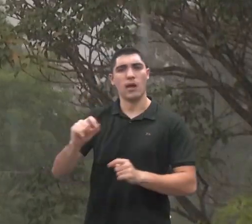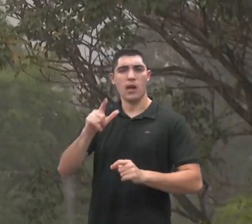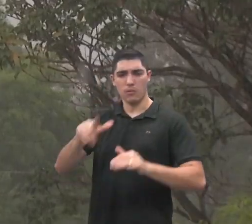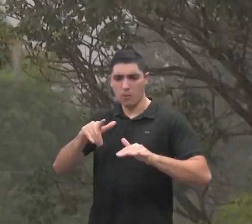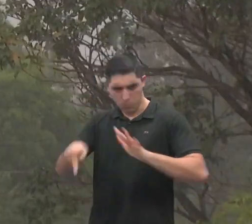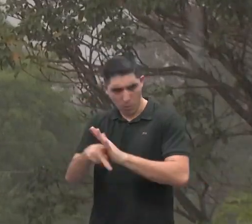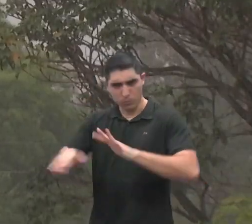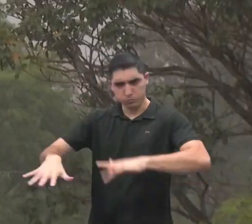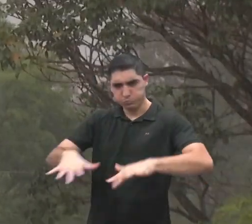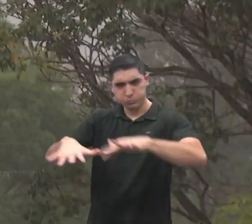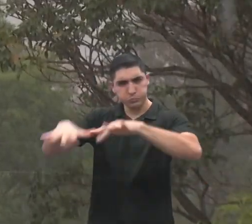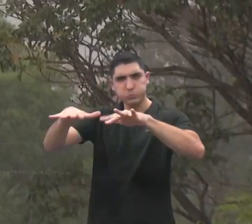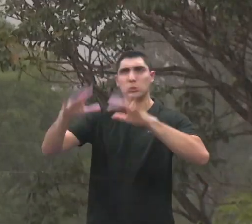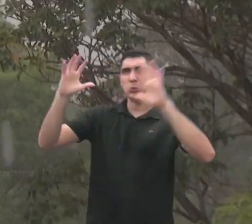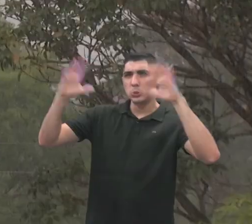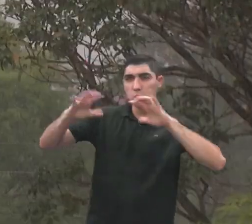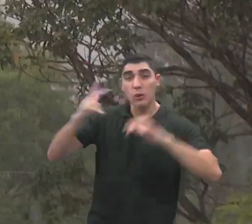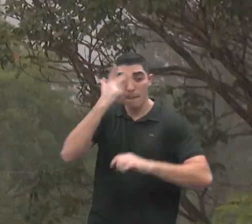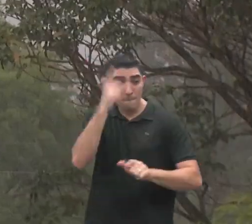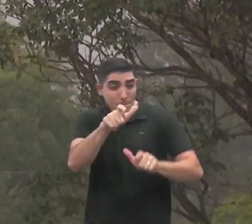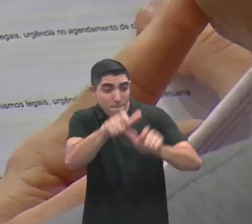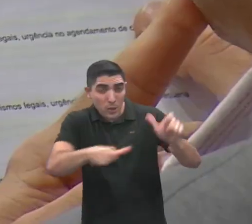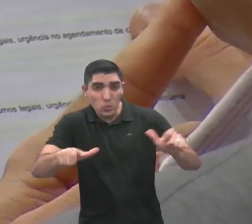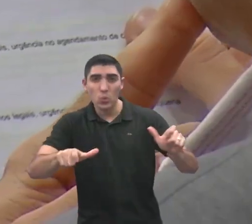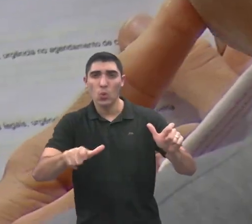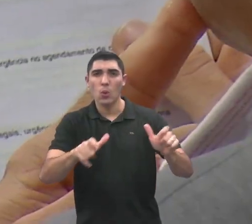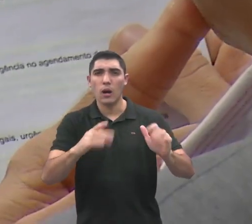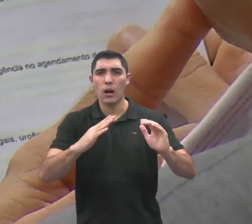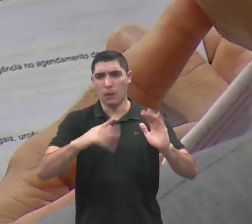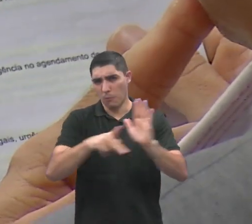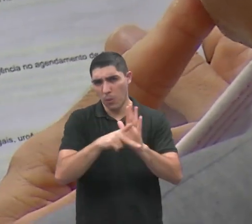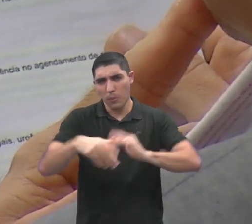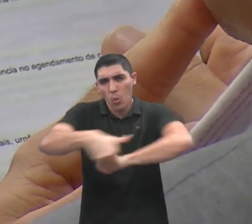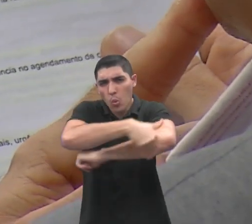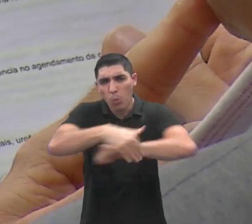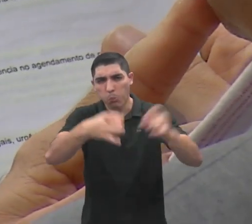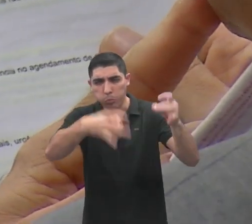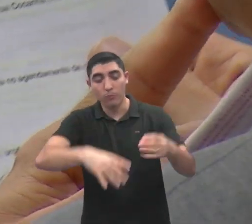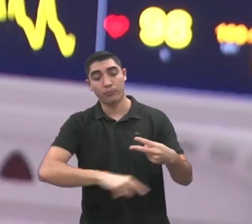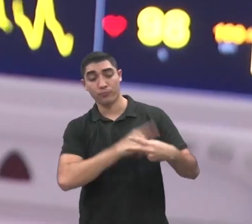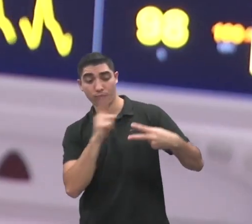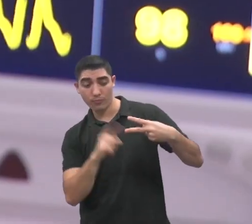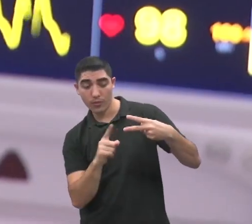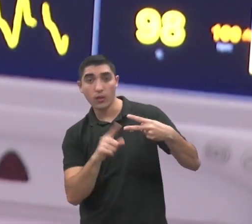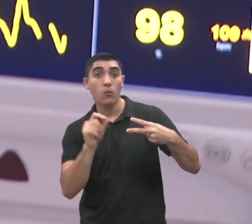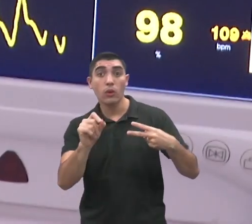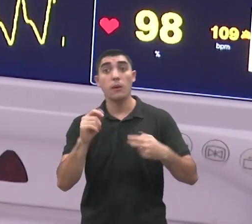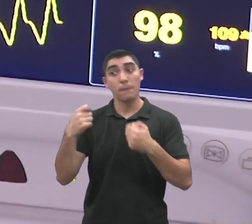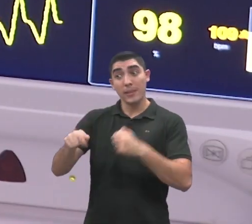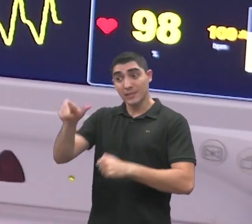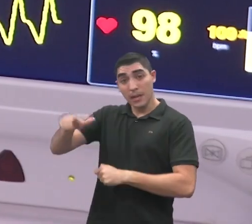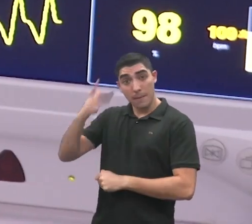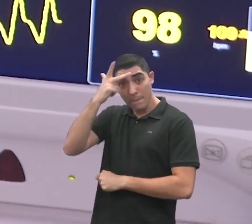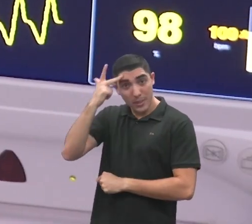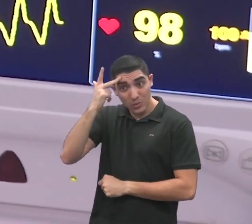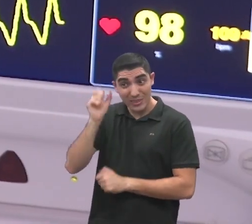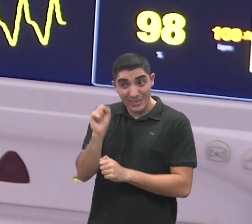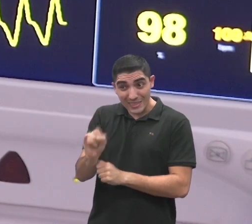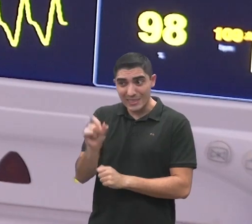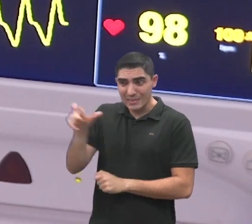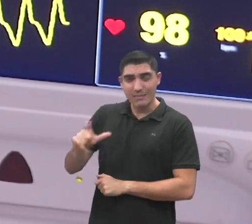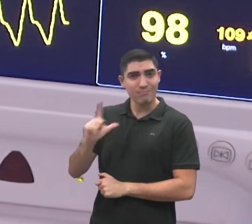Tempestades para desabrigados e pessoas em situação de rua. O segundo tratava do direito de encaminhamento prioritário para